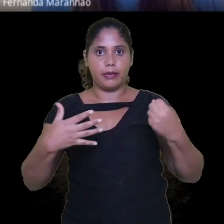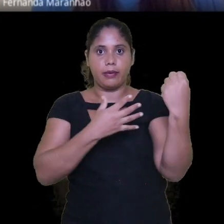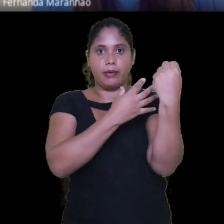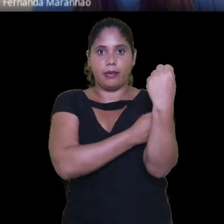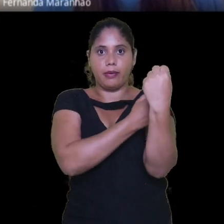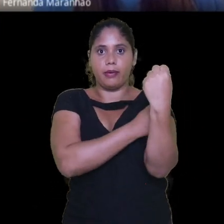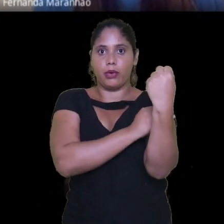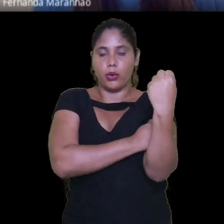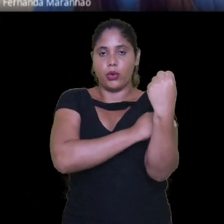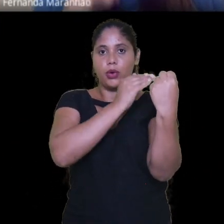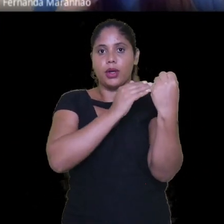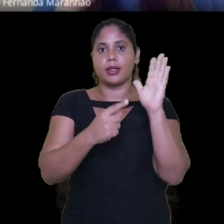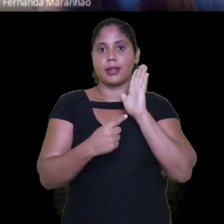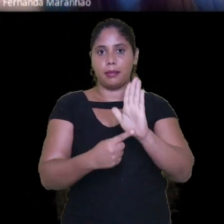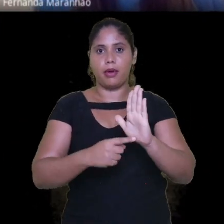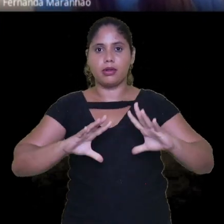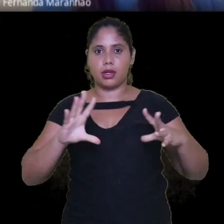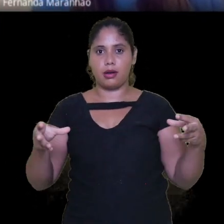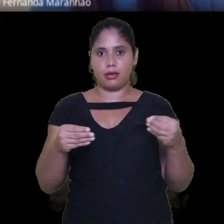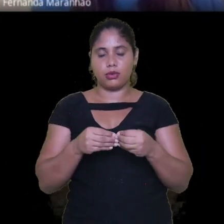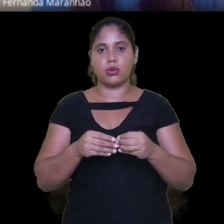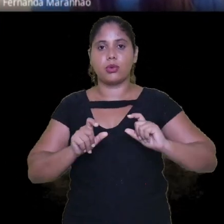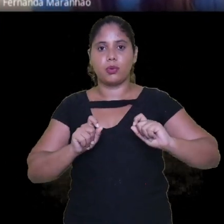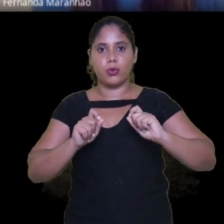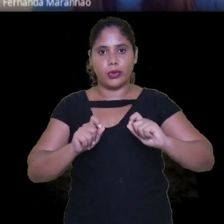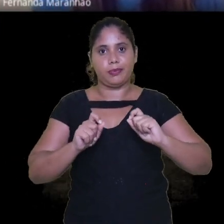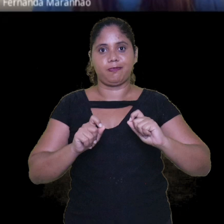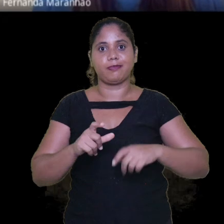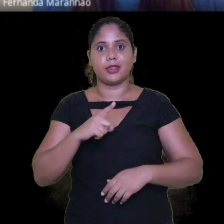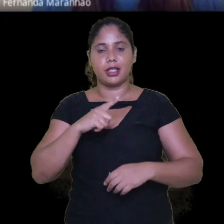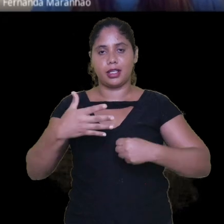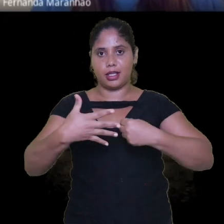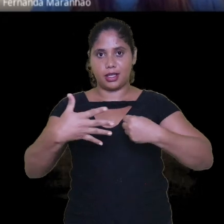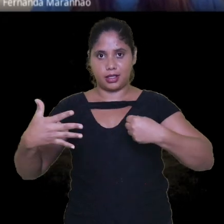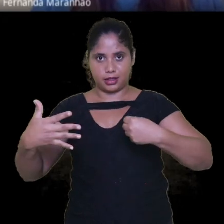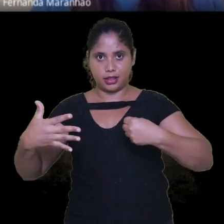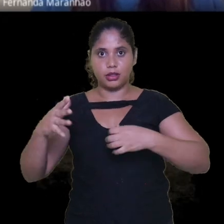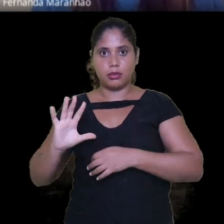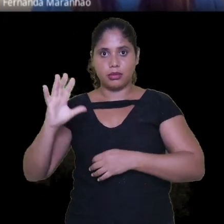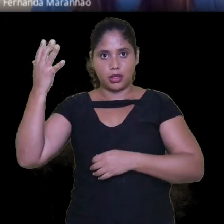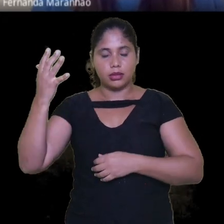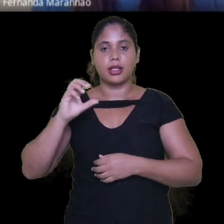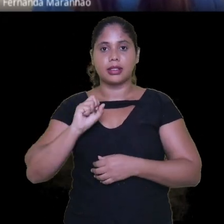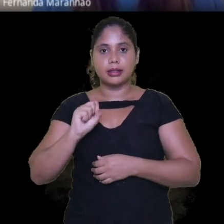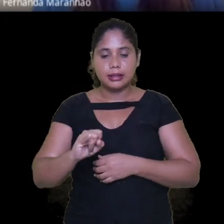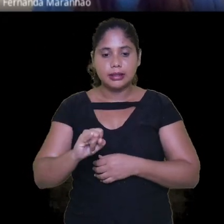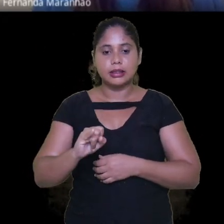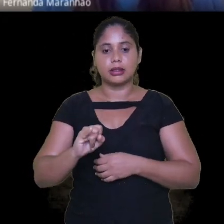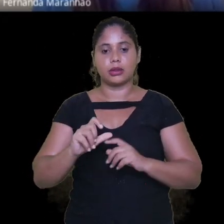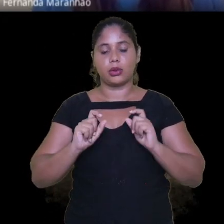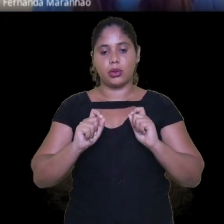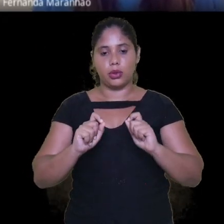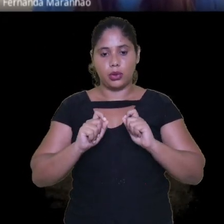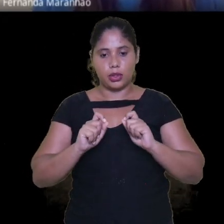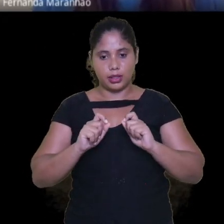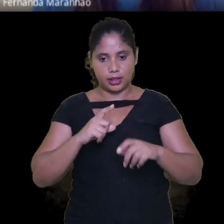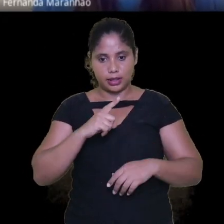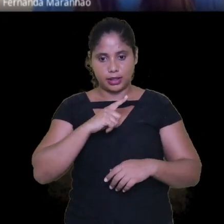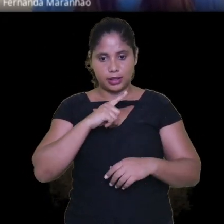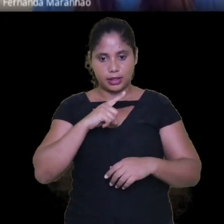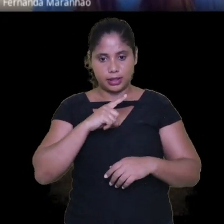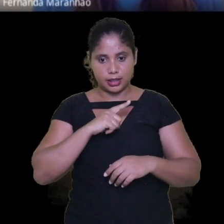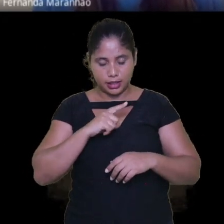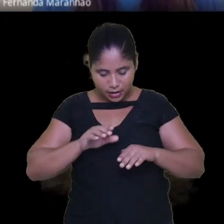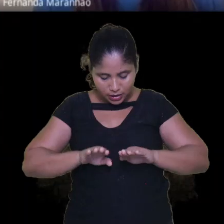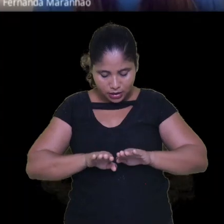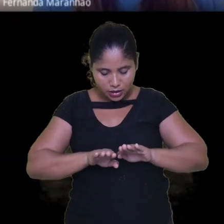profunda, a gente vai encontrar um espectro de alterações clínicas, sejam elas hipertensivas ou relacionadas ao não crescimento